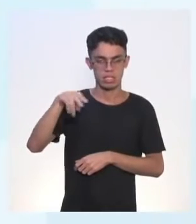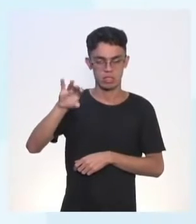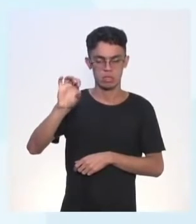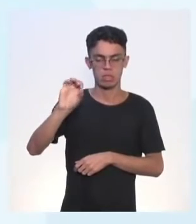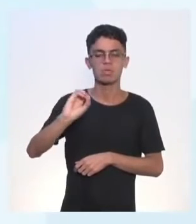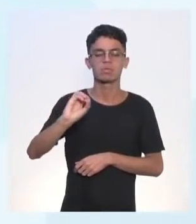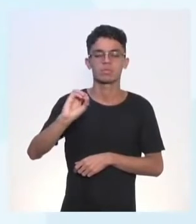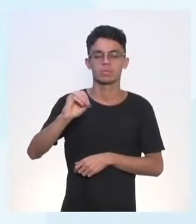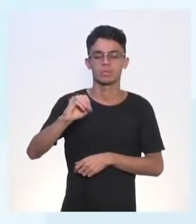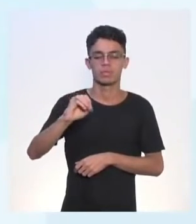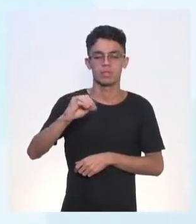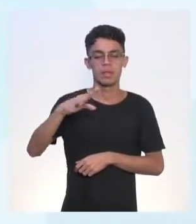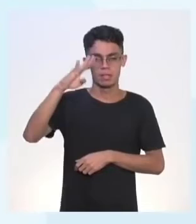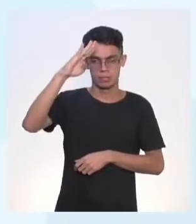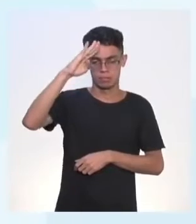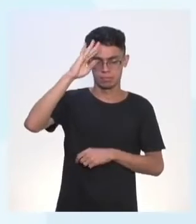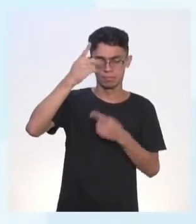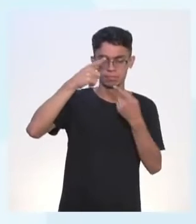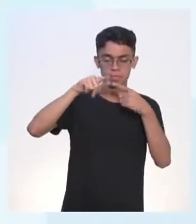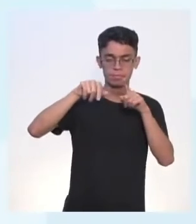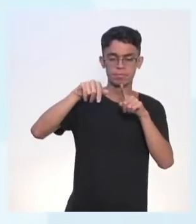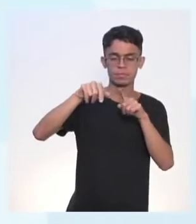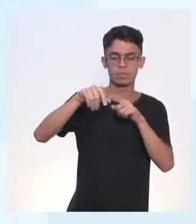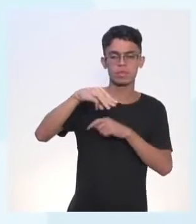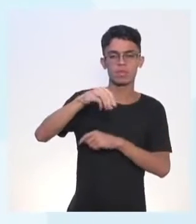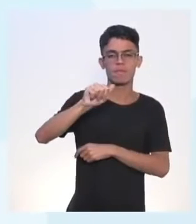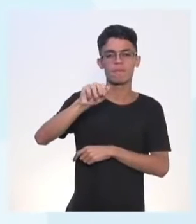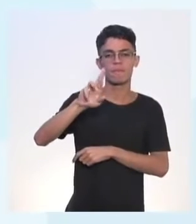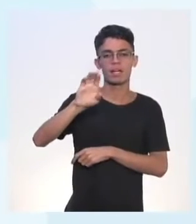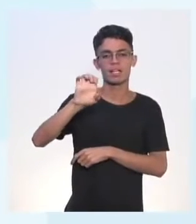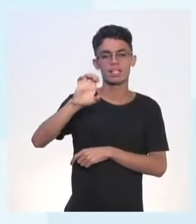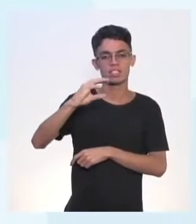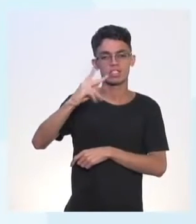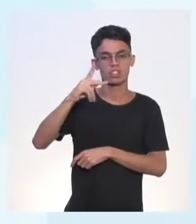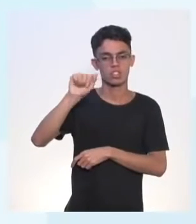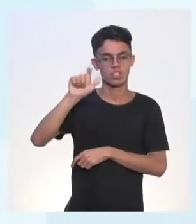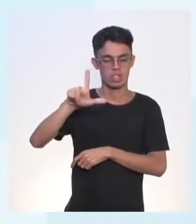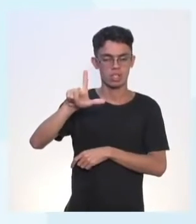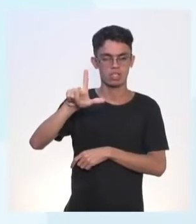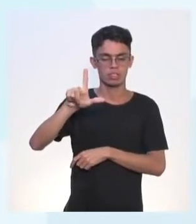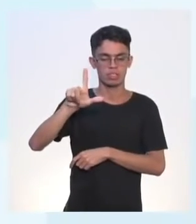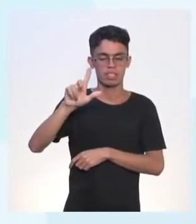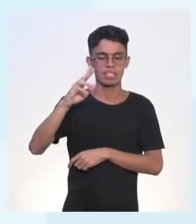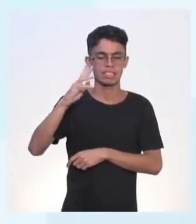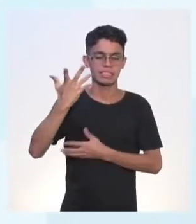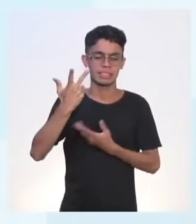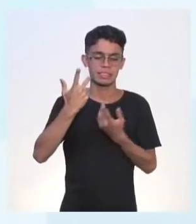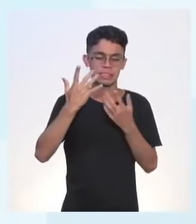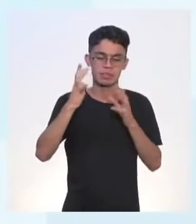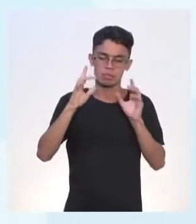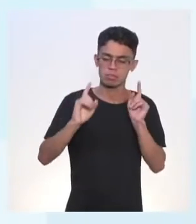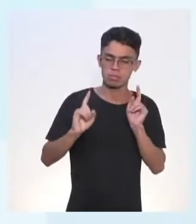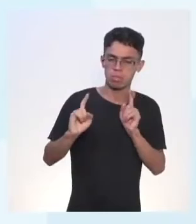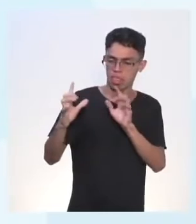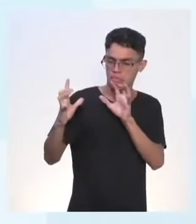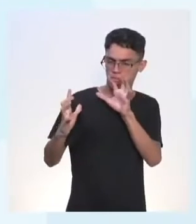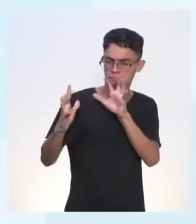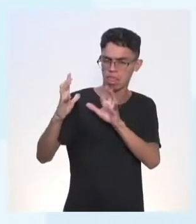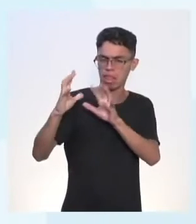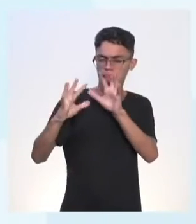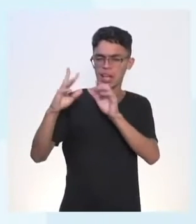batalhões do Exército. O Marechal Deodoro da Fonseca, combatente da Guerra do Paraguai, foi escolhido